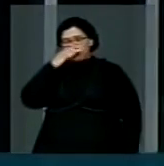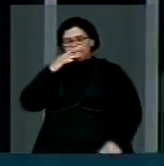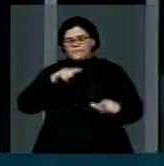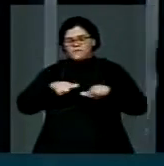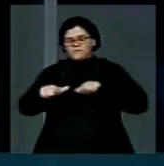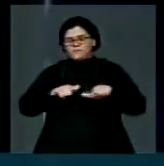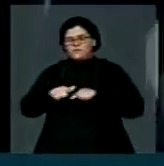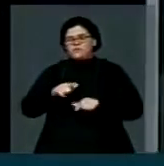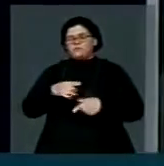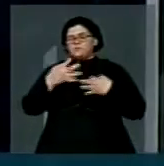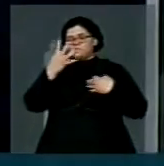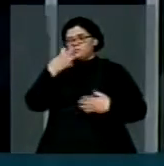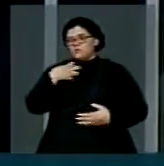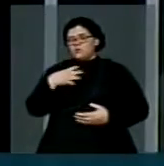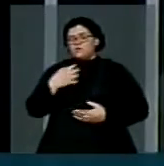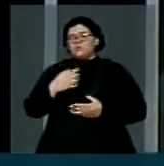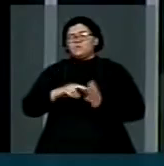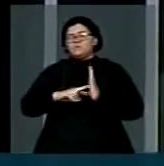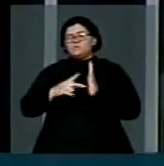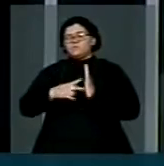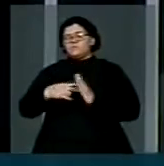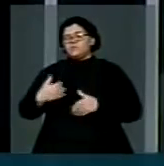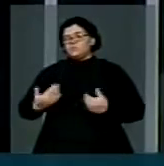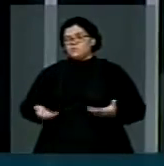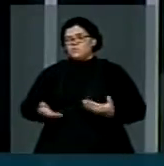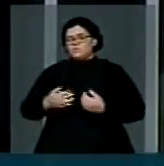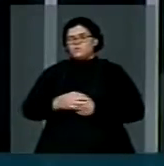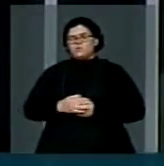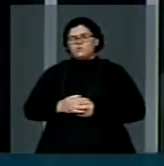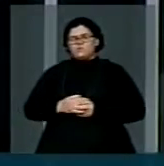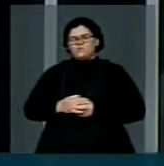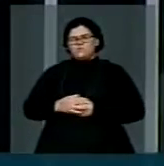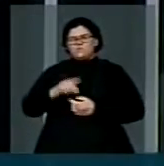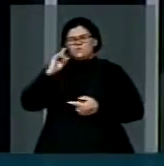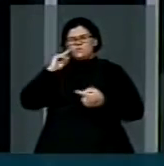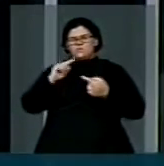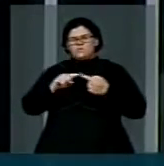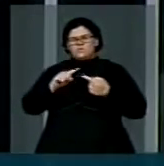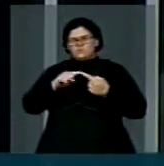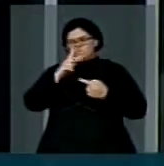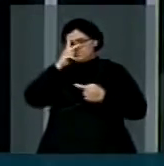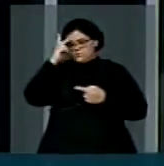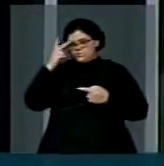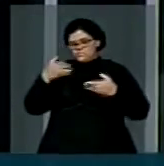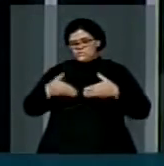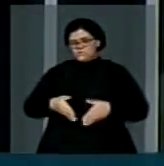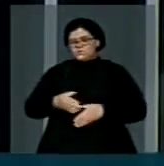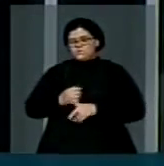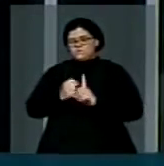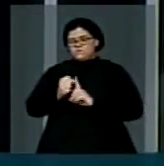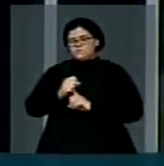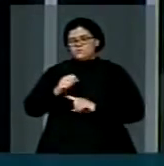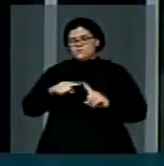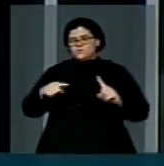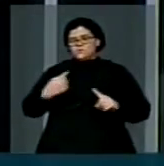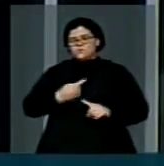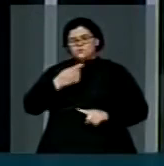conceito pré-estabelecido ou de consenso entre os atores sociais. O que se entende por